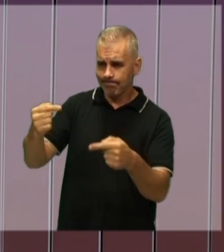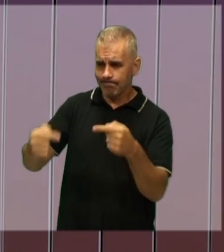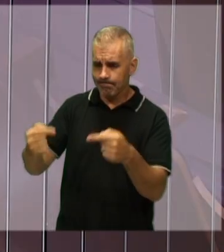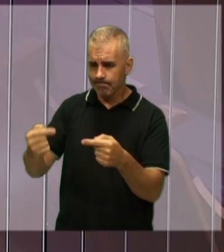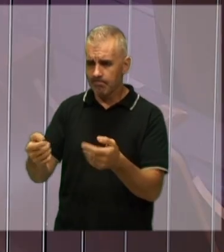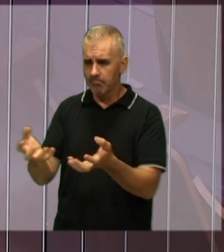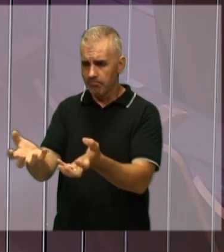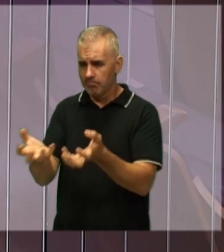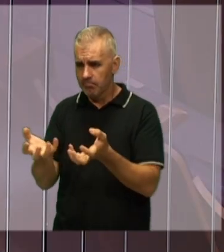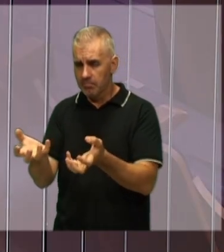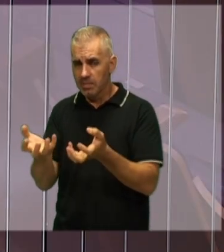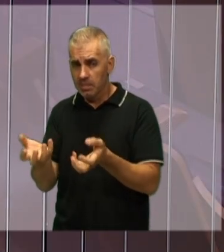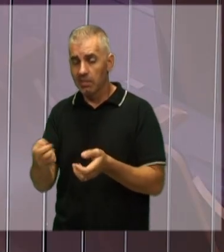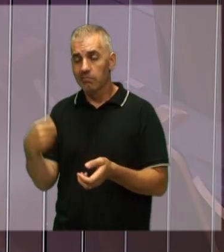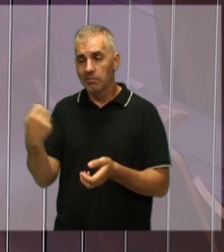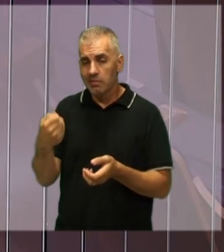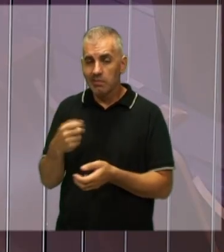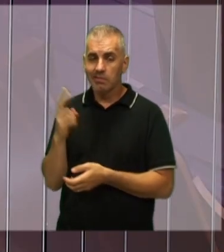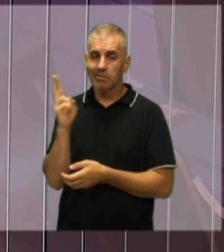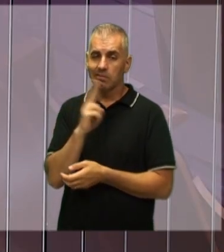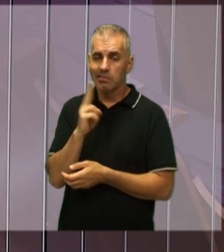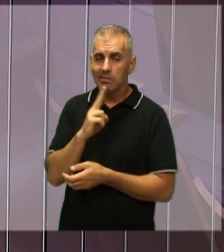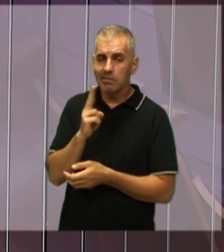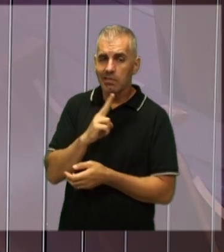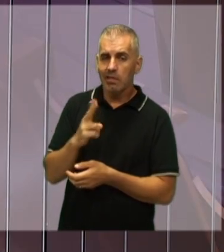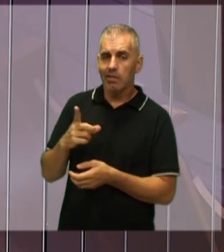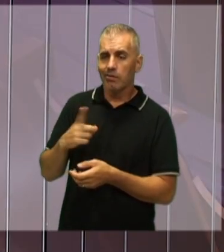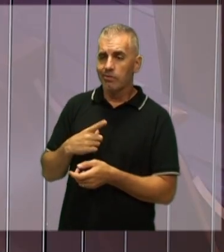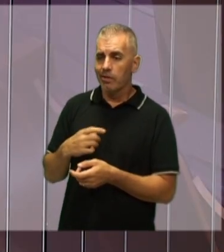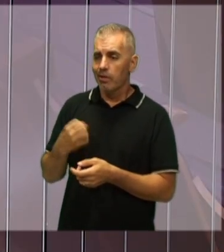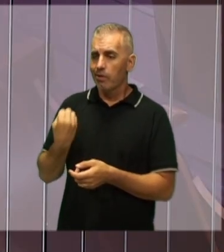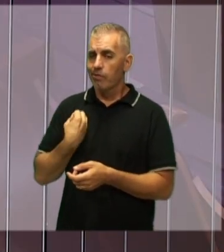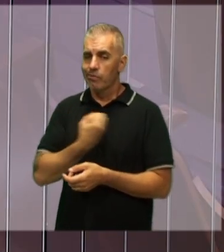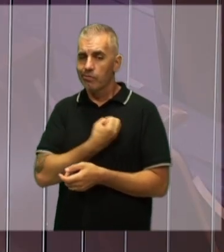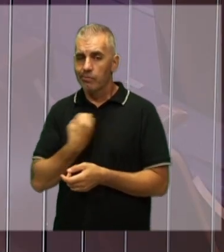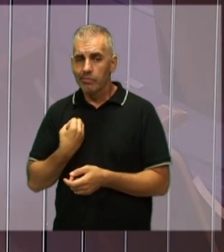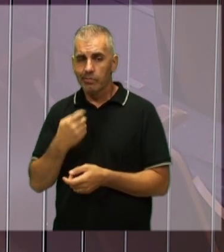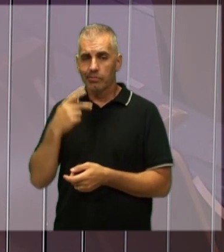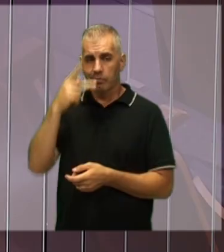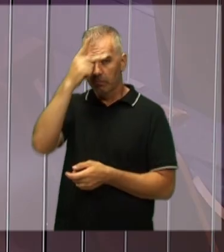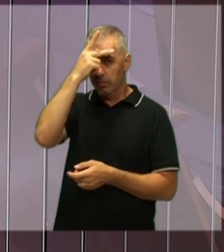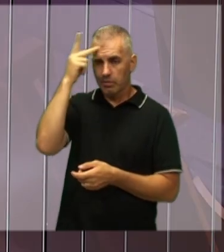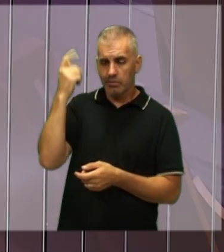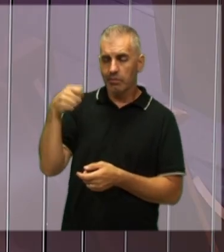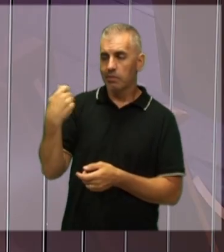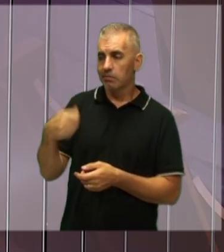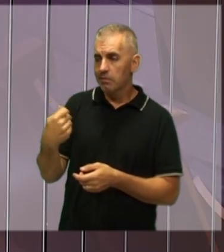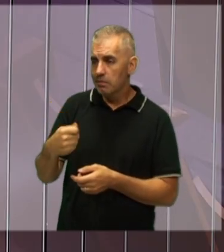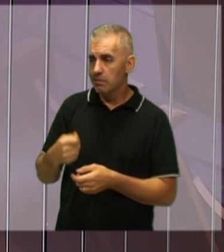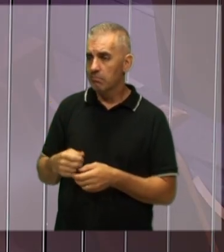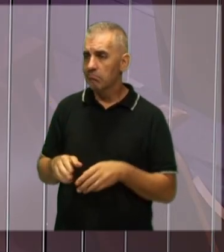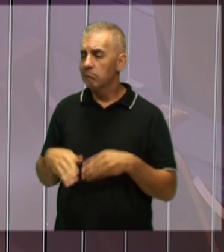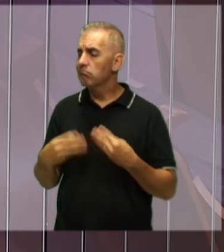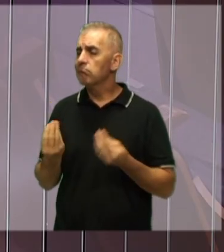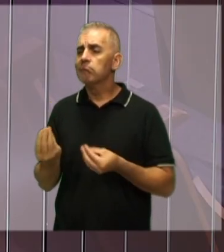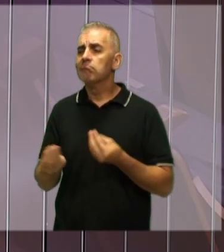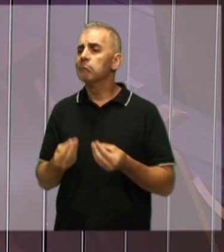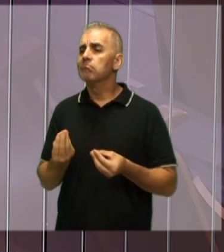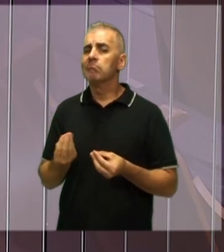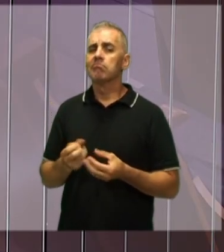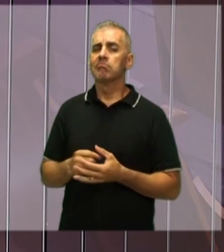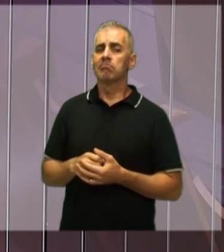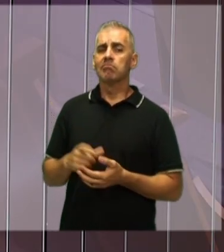a demanda de Itajaí é urgente, ela tem um número de X de pessoas que precisam e tal. Como é que tem sido isso? Porque tem